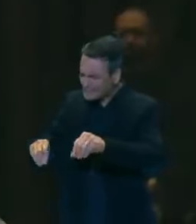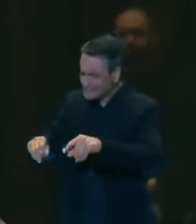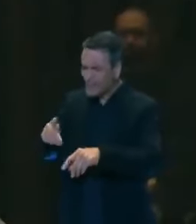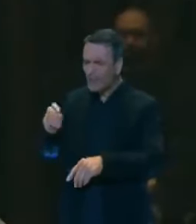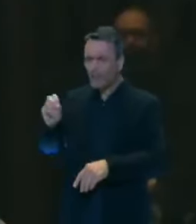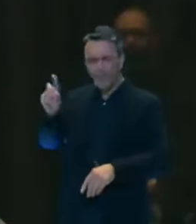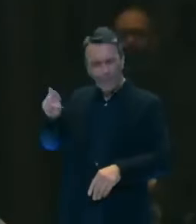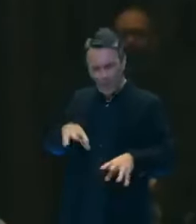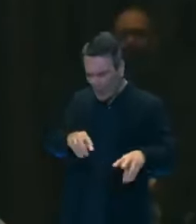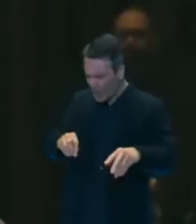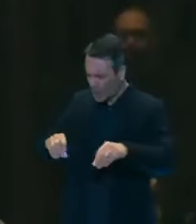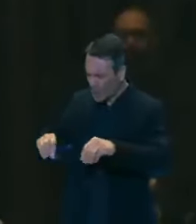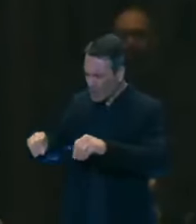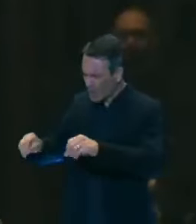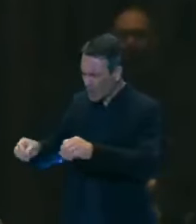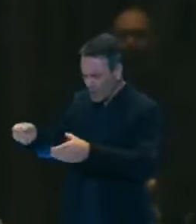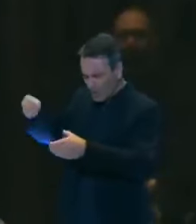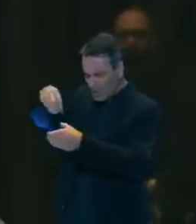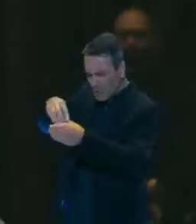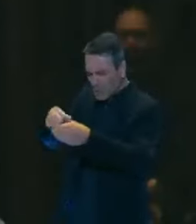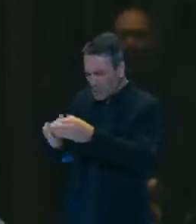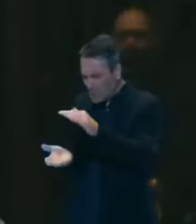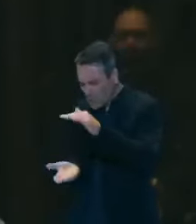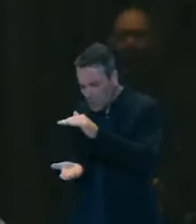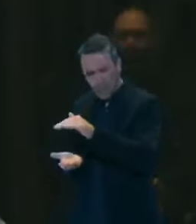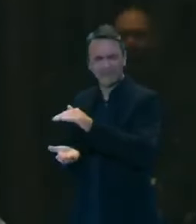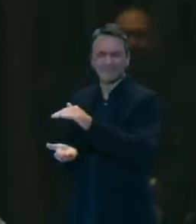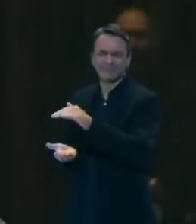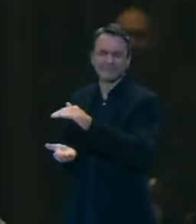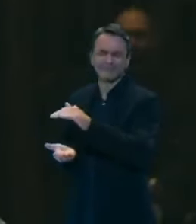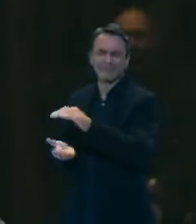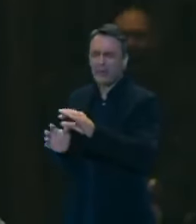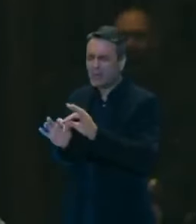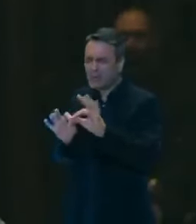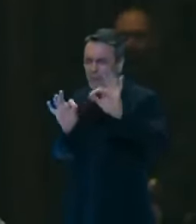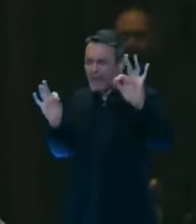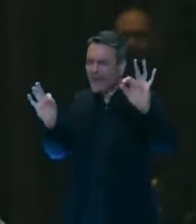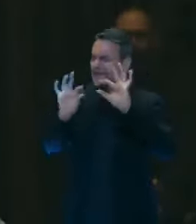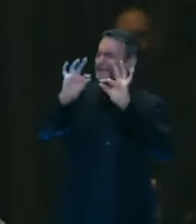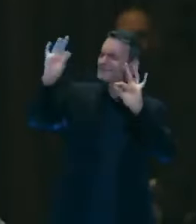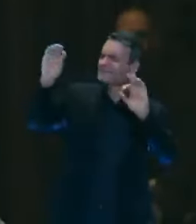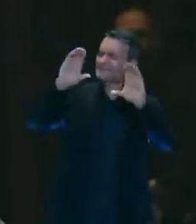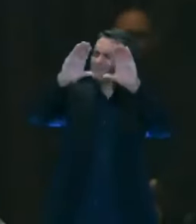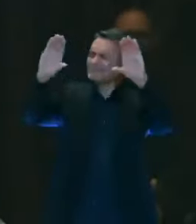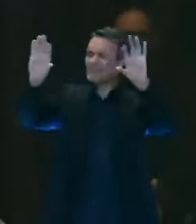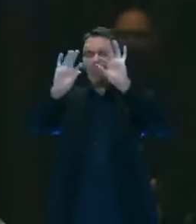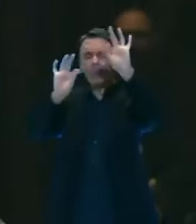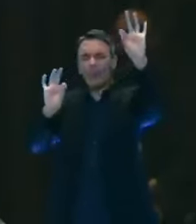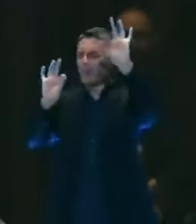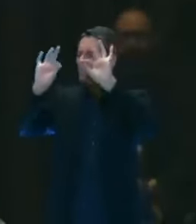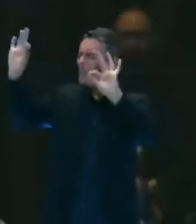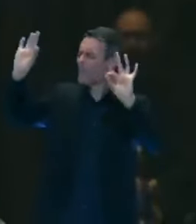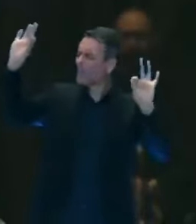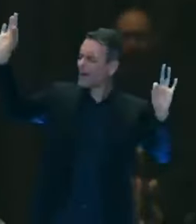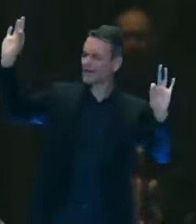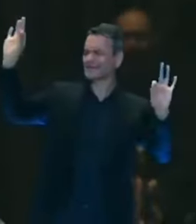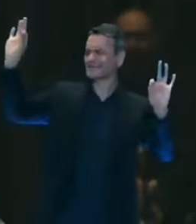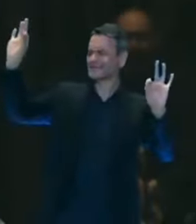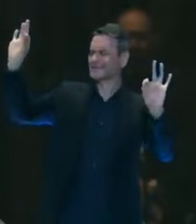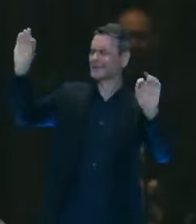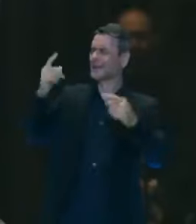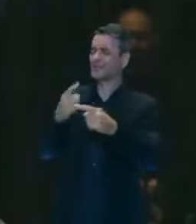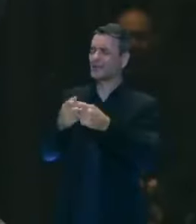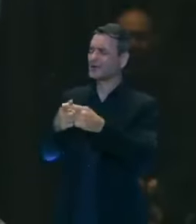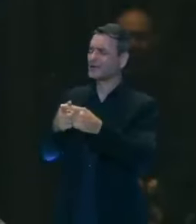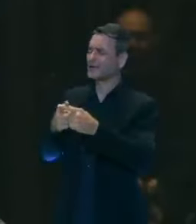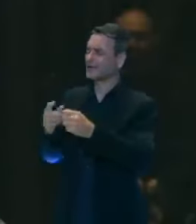da terra num pote. O Senhor é Deus que mede os céus a palmos, Deus que tem